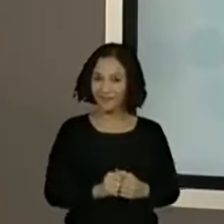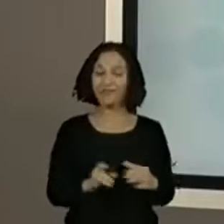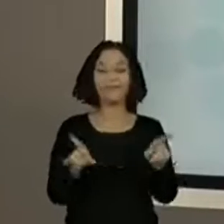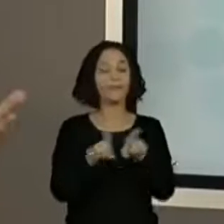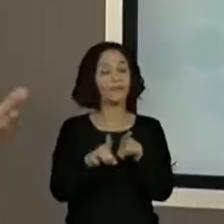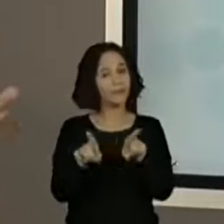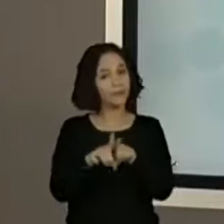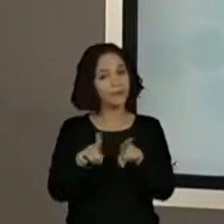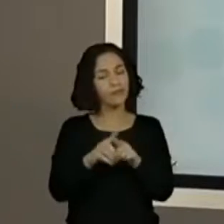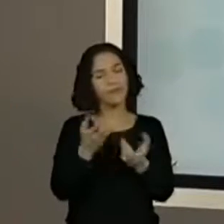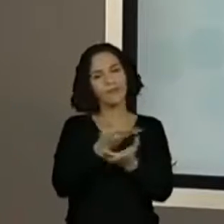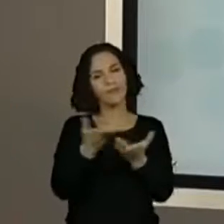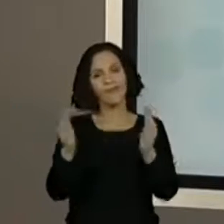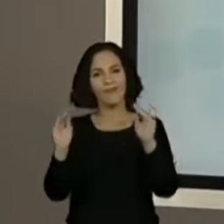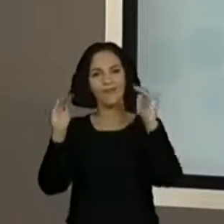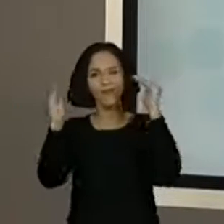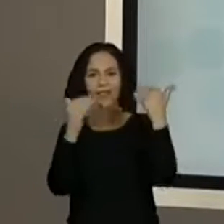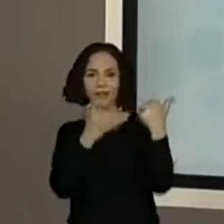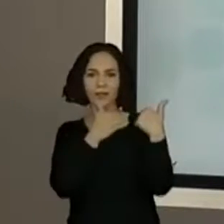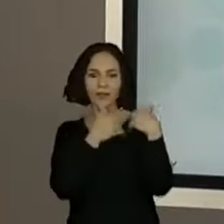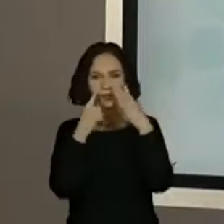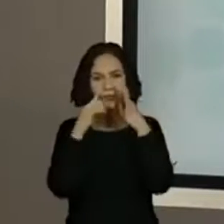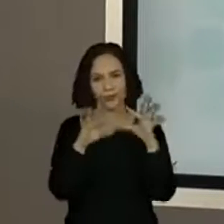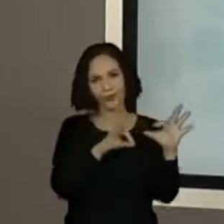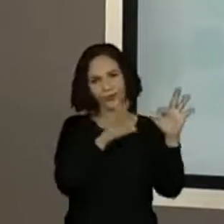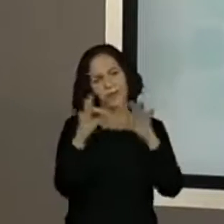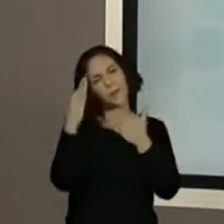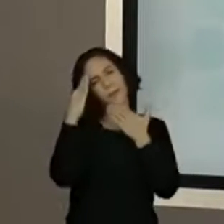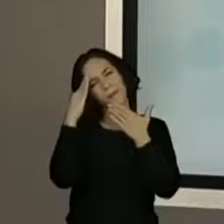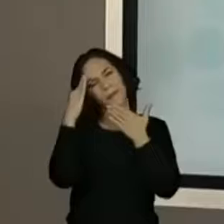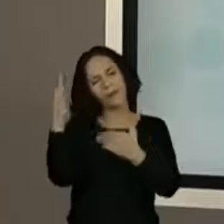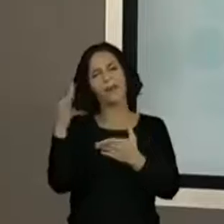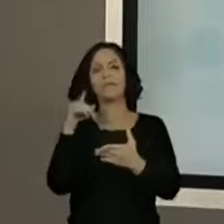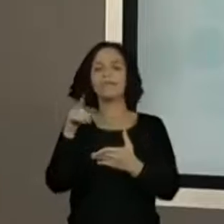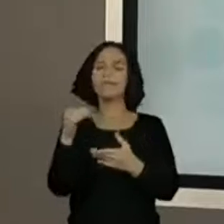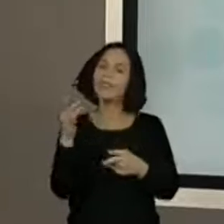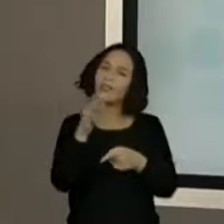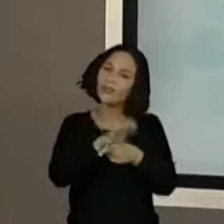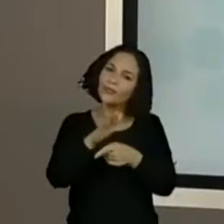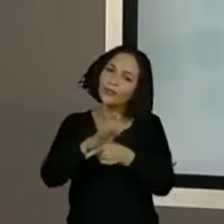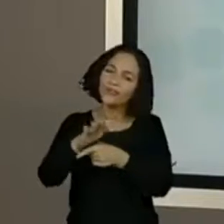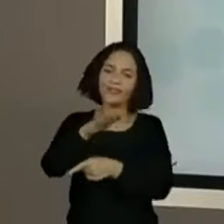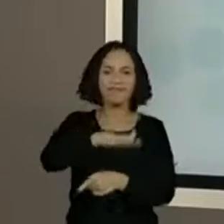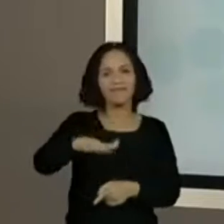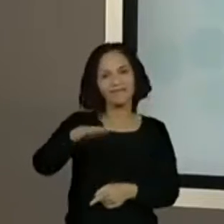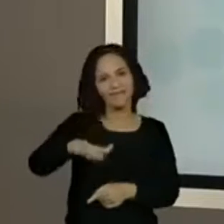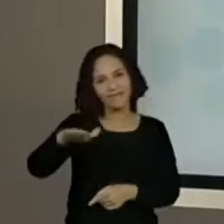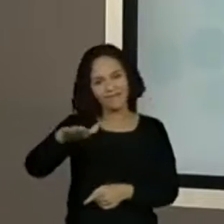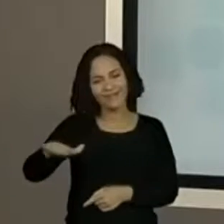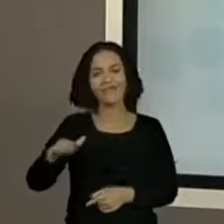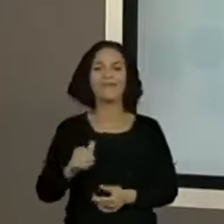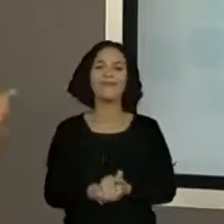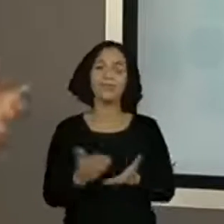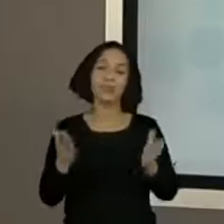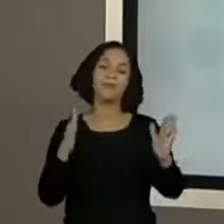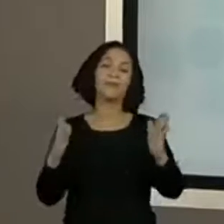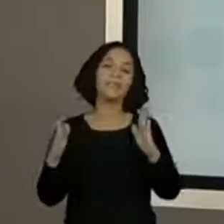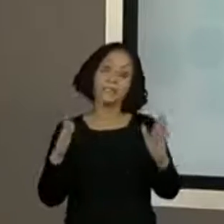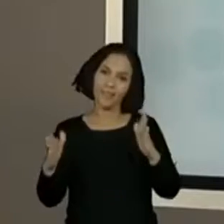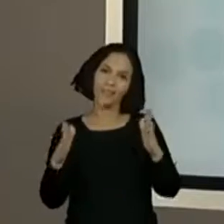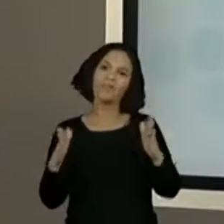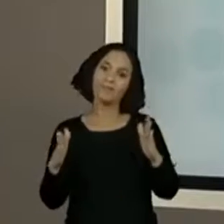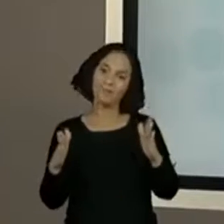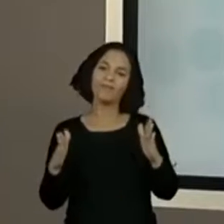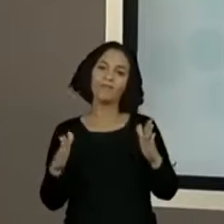disso, a todos os responsáveis que nos acompanham, muito obrigada por ajudarem os nossos pequenos e pequenas nesse momento